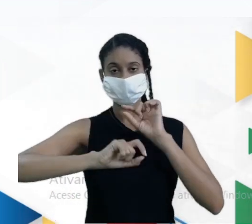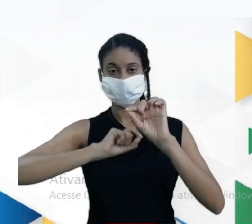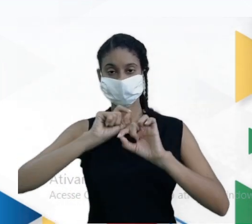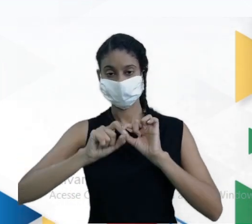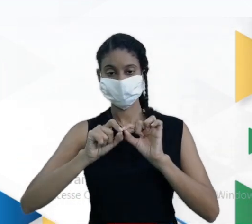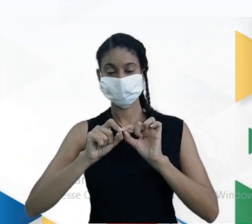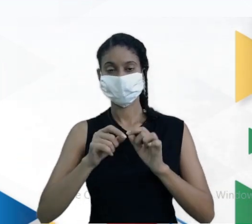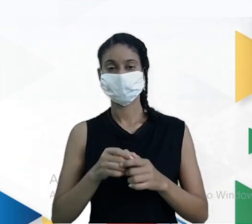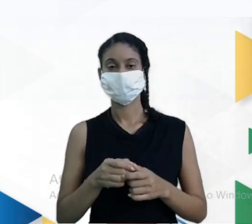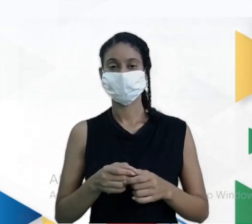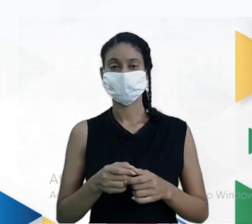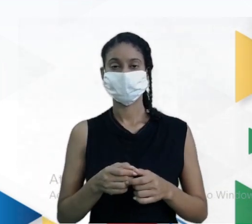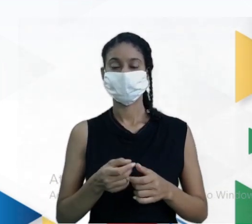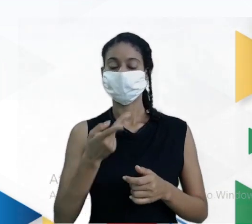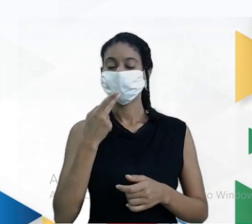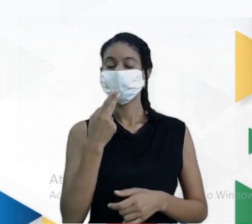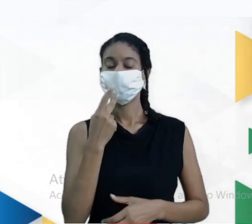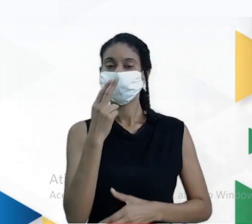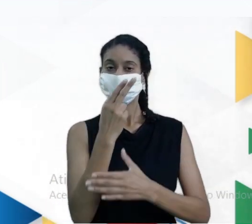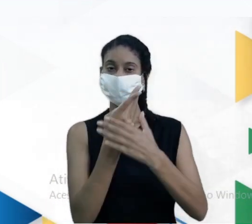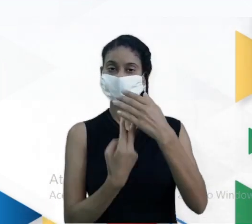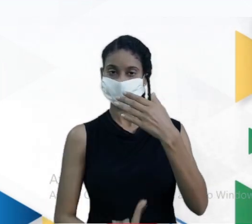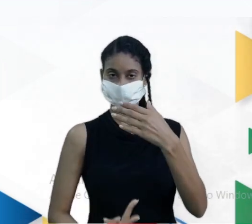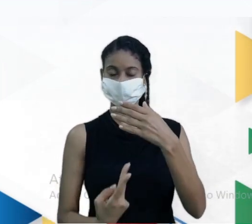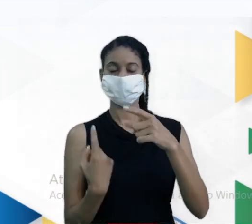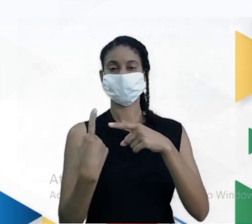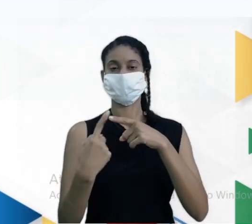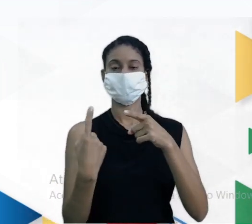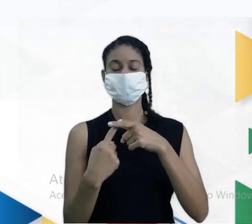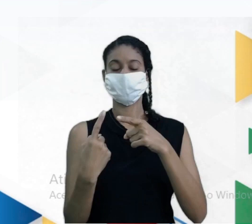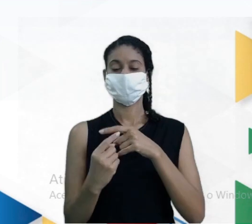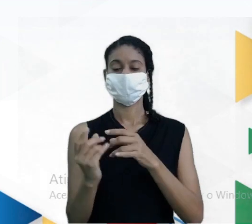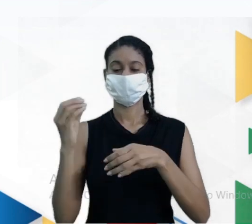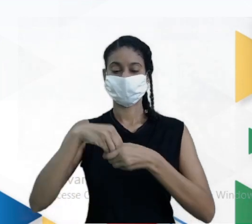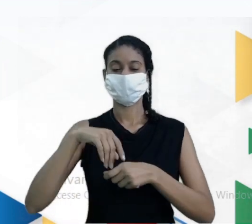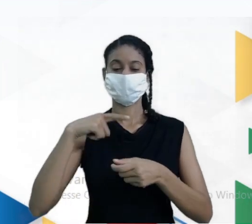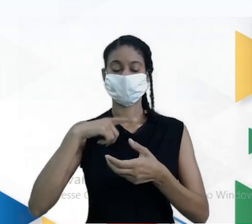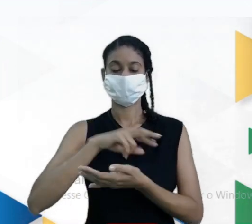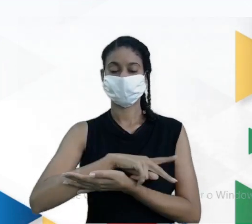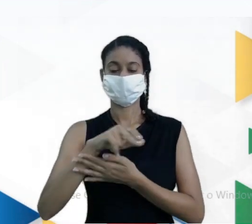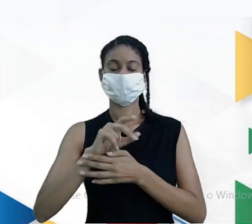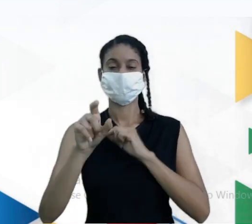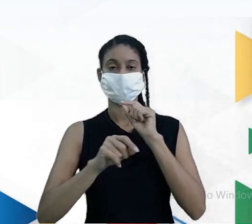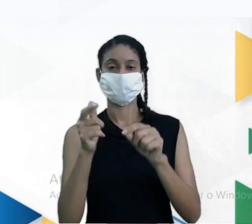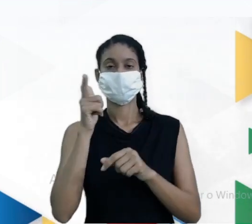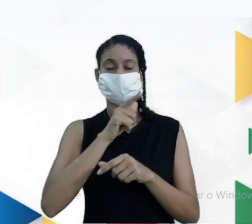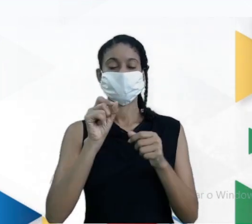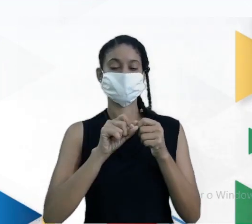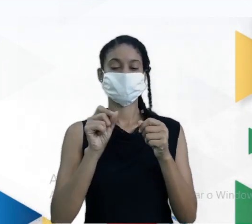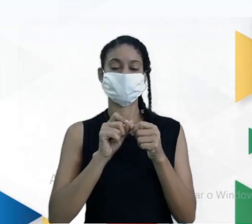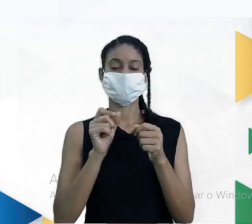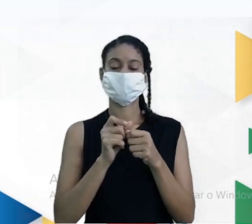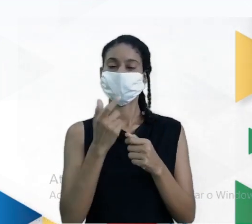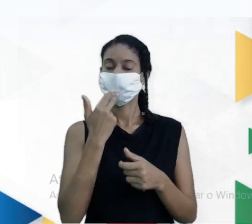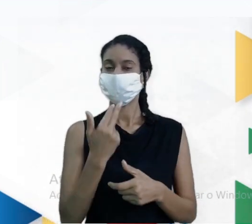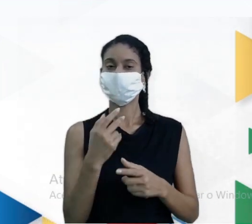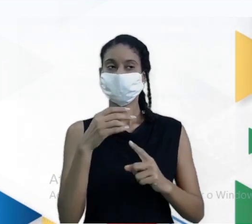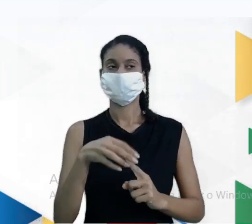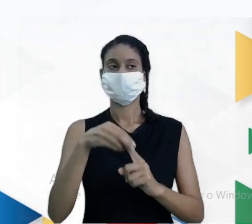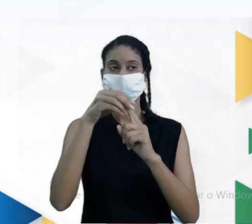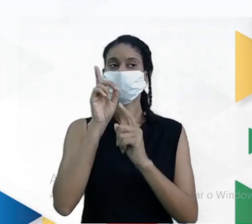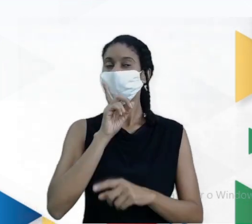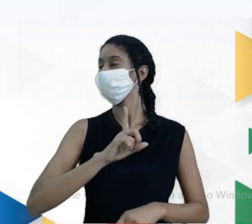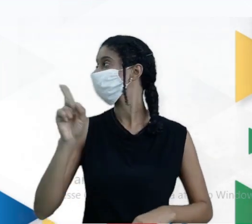é bilíngue, né? Porque também dentro dessa variação, eles conseguem falar aí o que tem destacado,